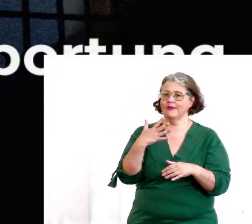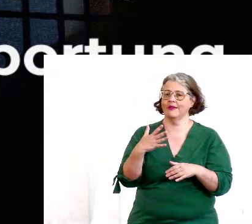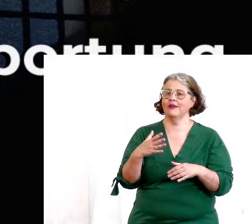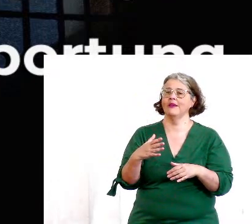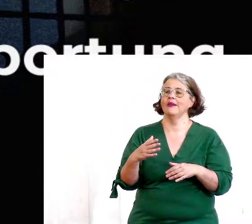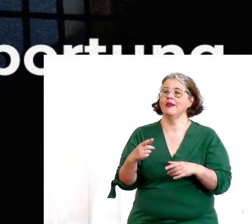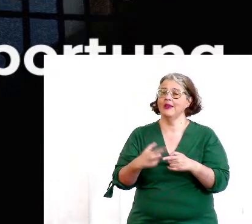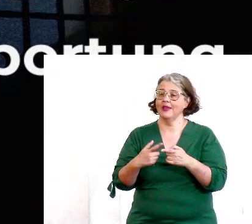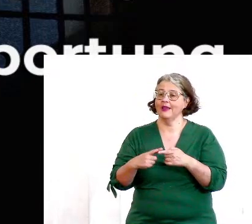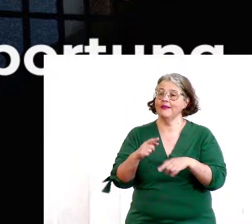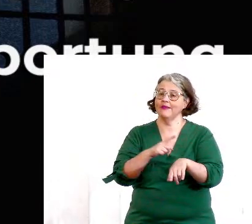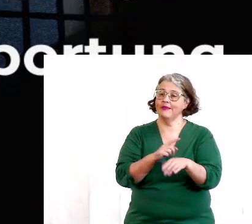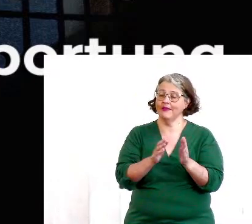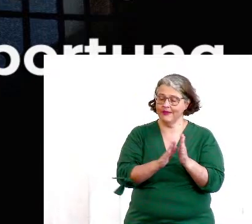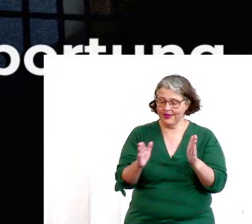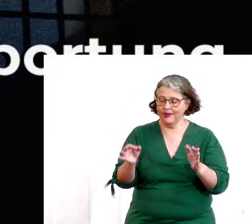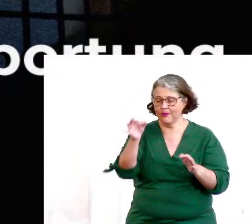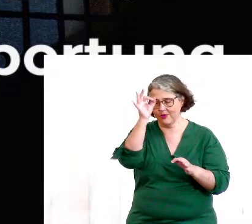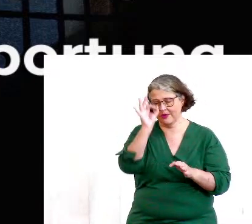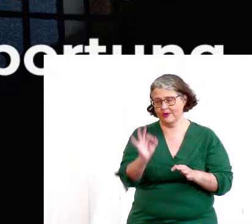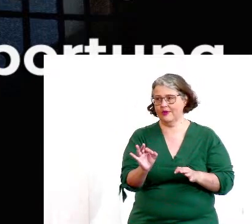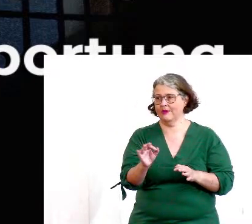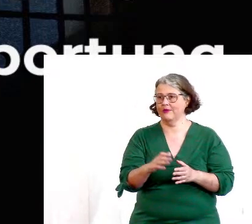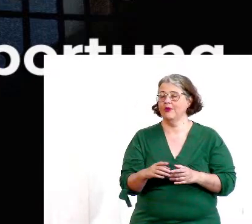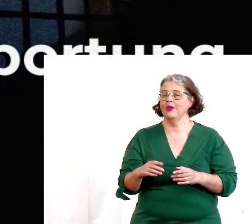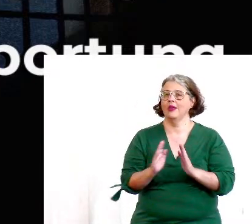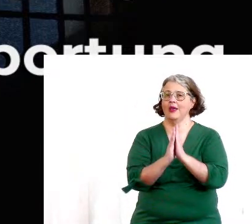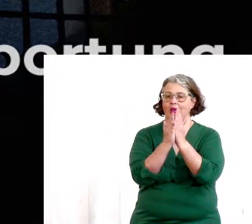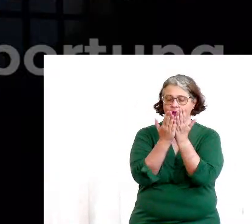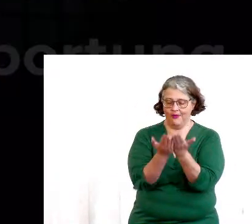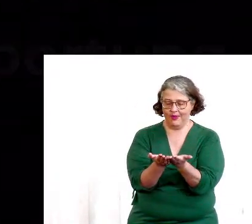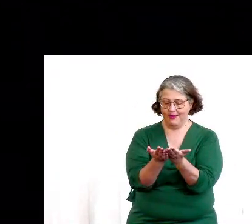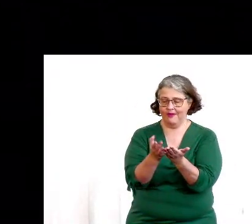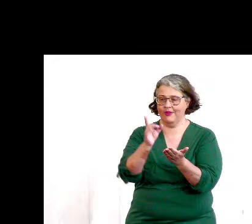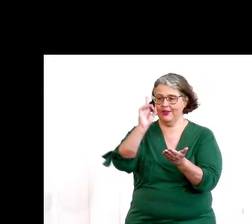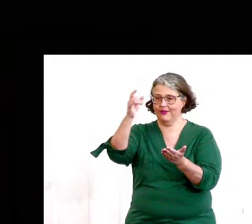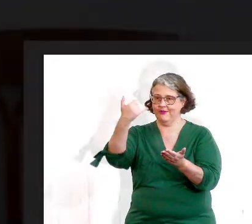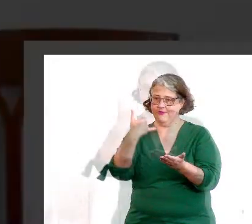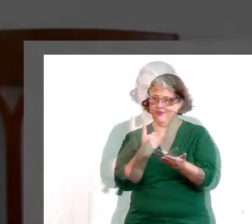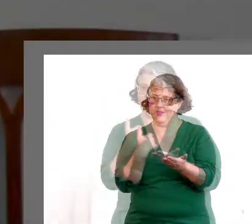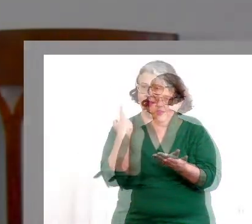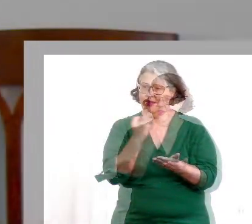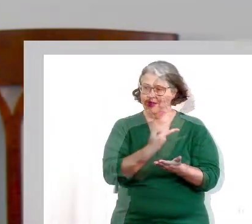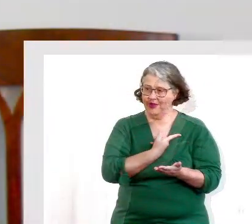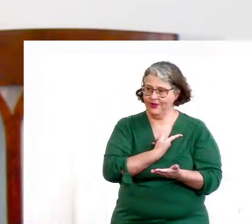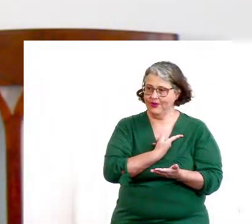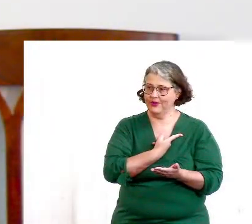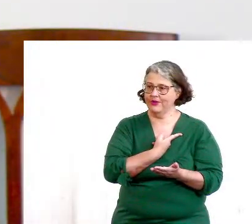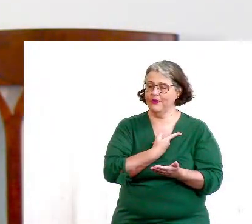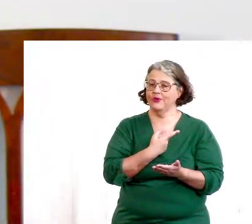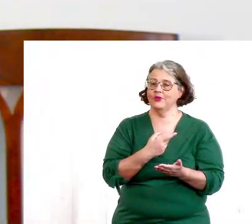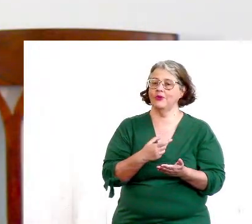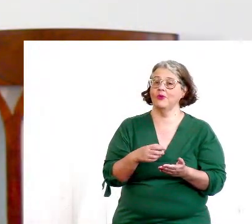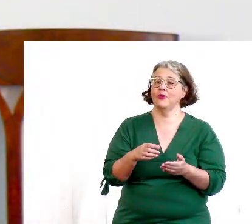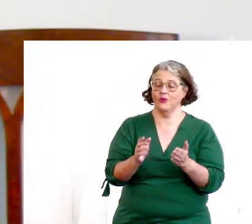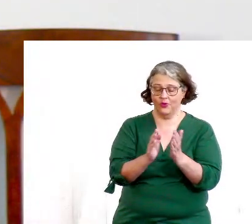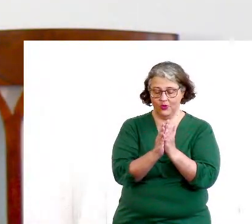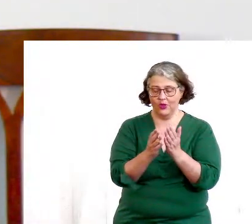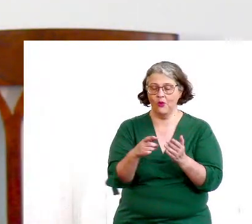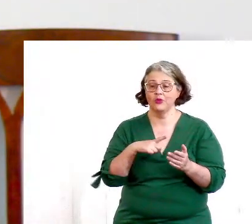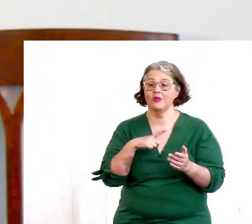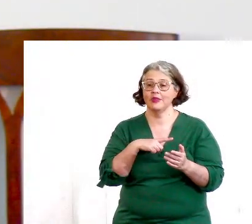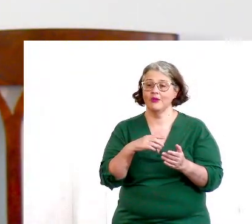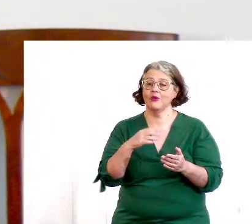ocasião oportuna. A palavra de Deus nos diz onde nós encontramos este consolo, este